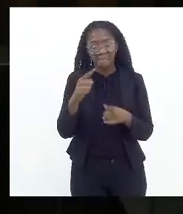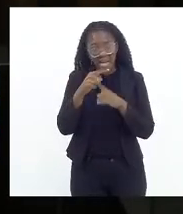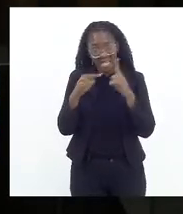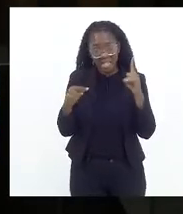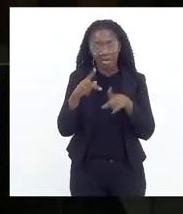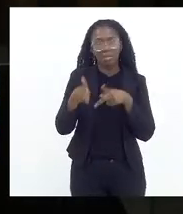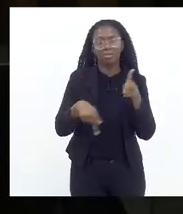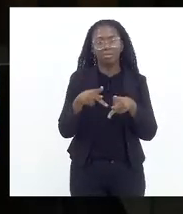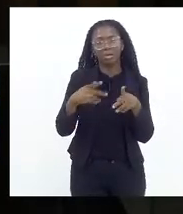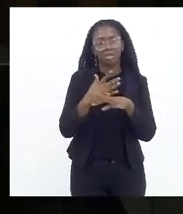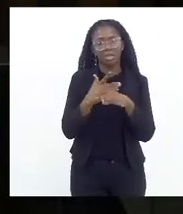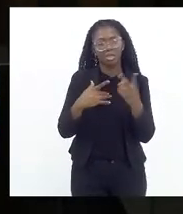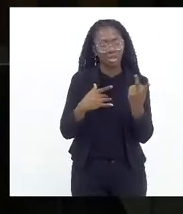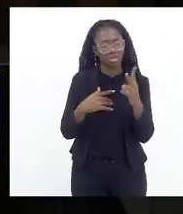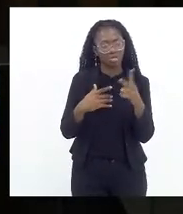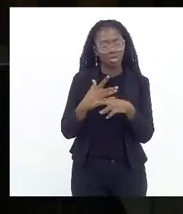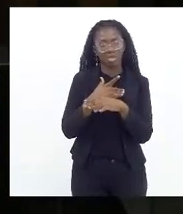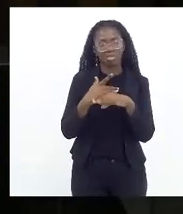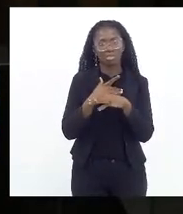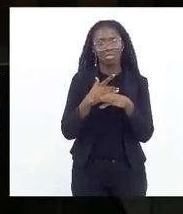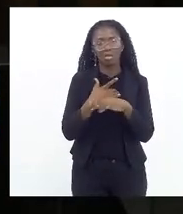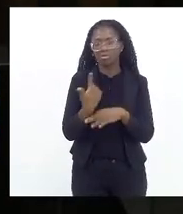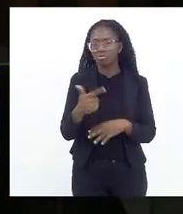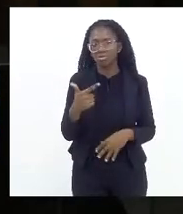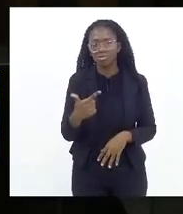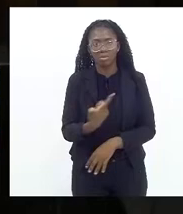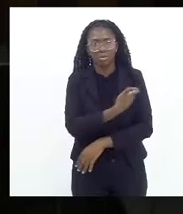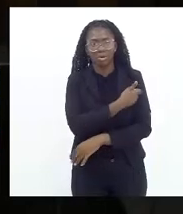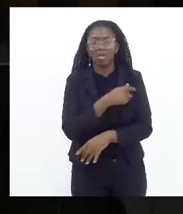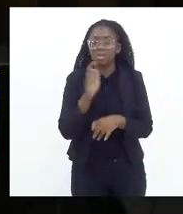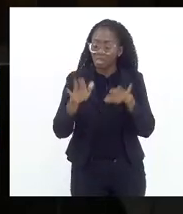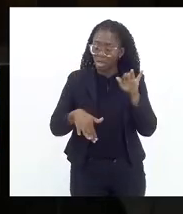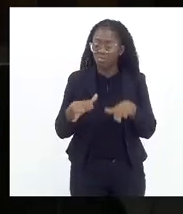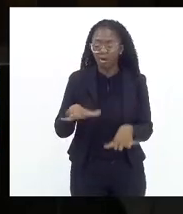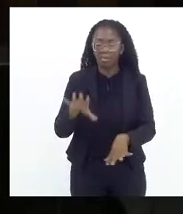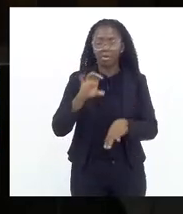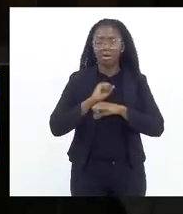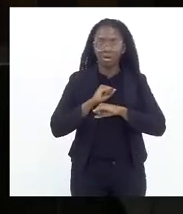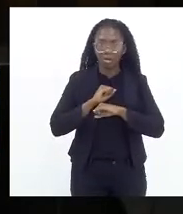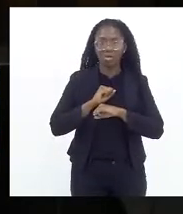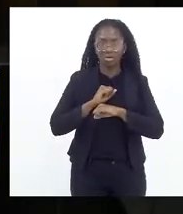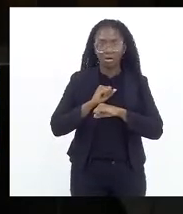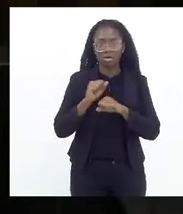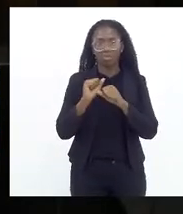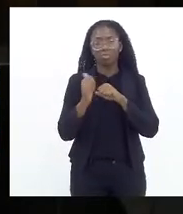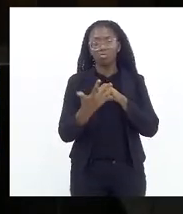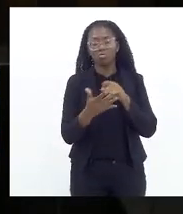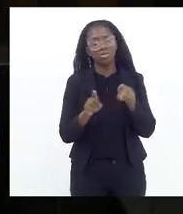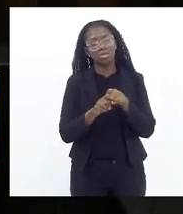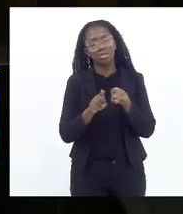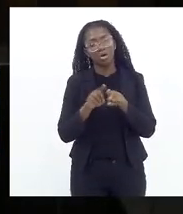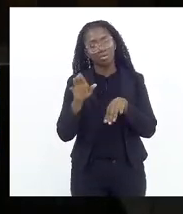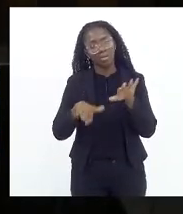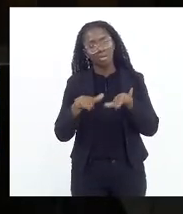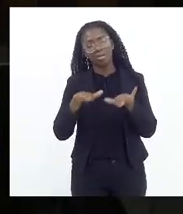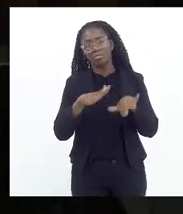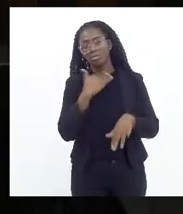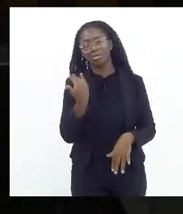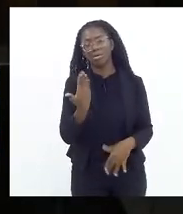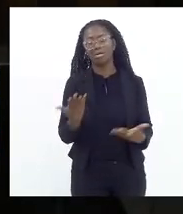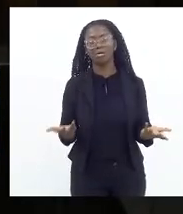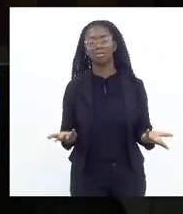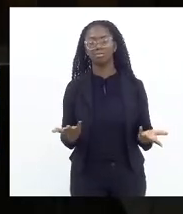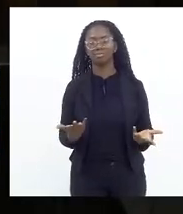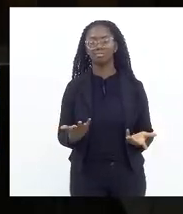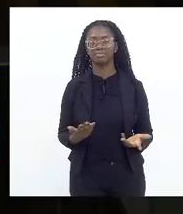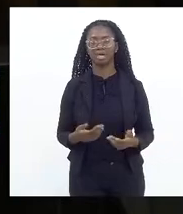cidades não está imunizada. Pode pegar Covid e pode vir a óbito. Ah, uma parcela da